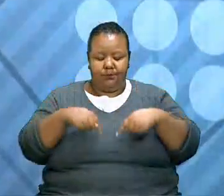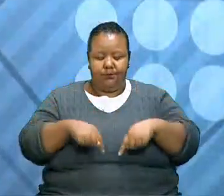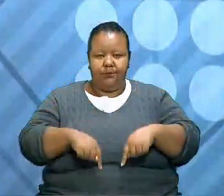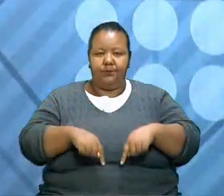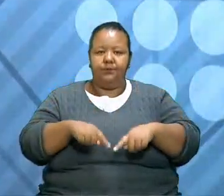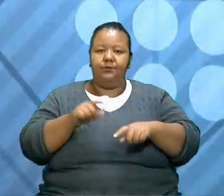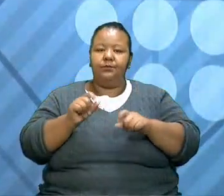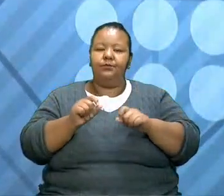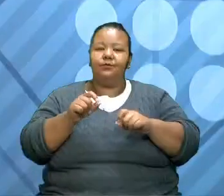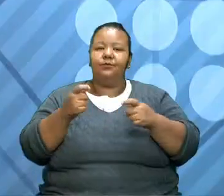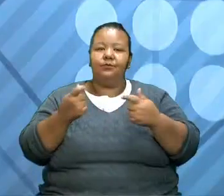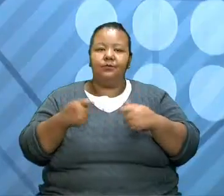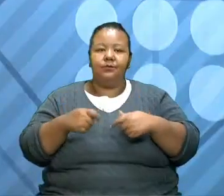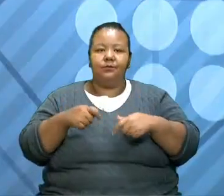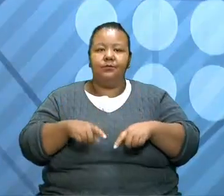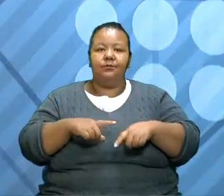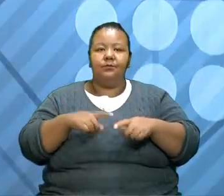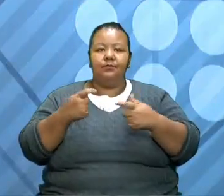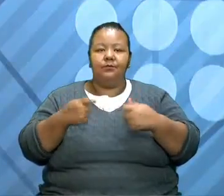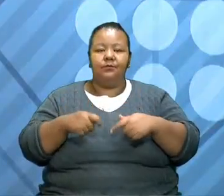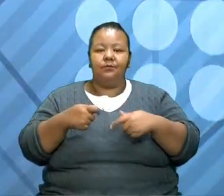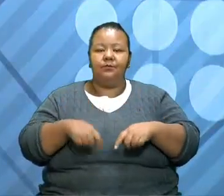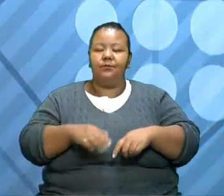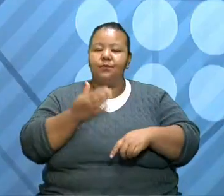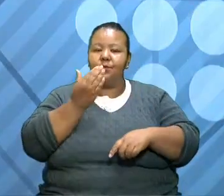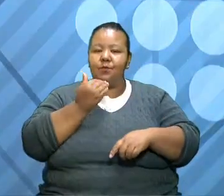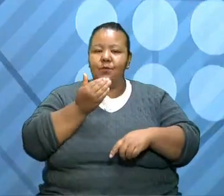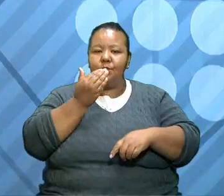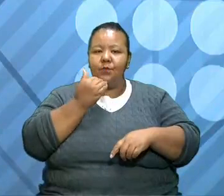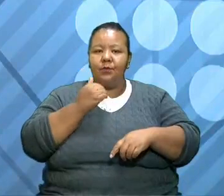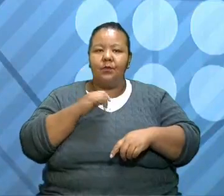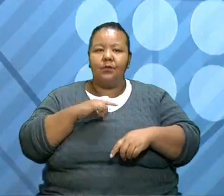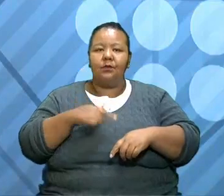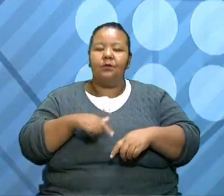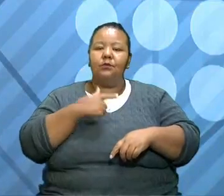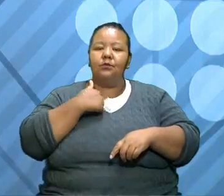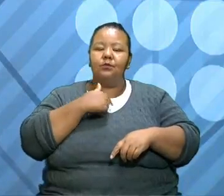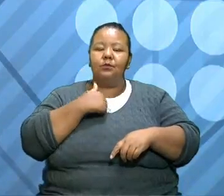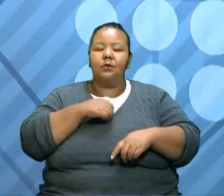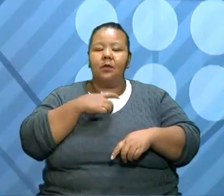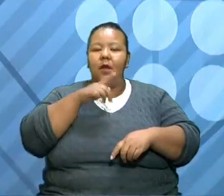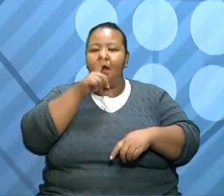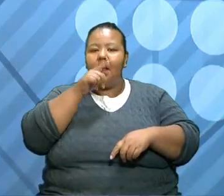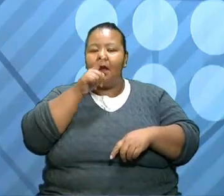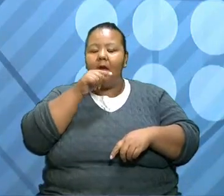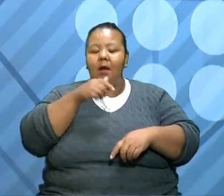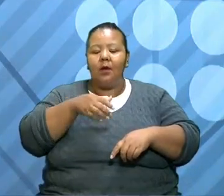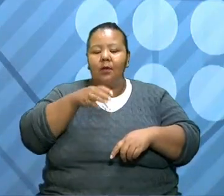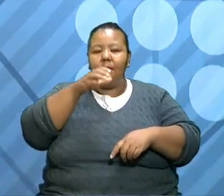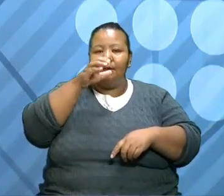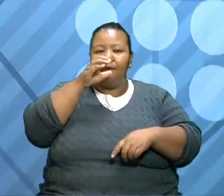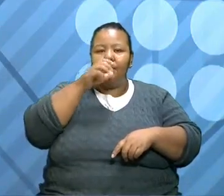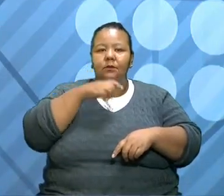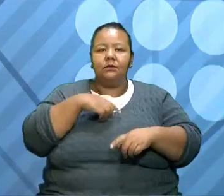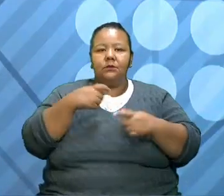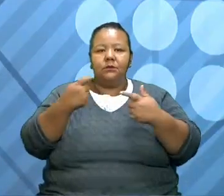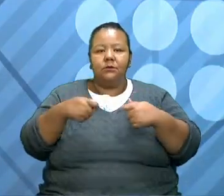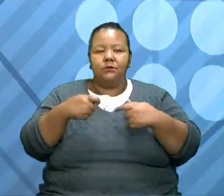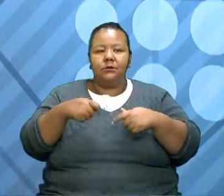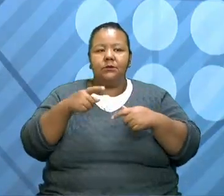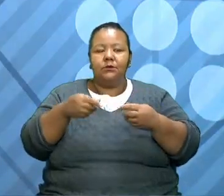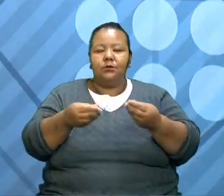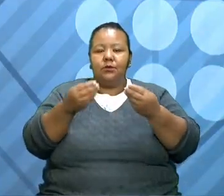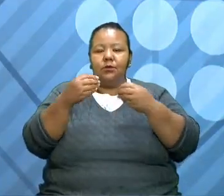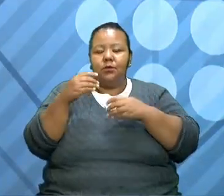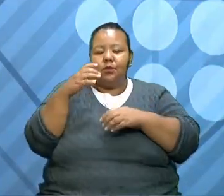Que necessidade fisiológica é essa? Eu tenho necessidade de comer, eu tenho necessidade de beber água, eu tenho necessidade de me manter